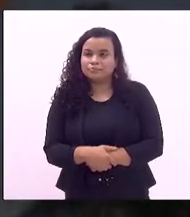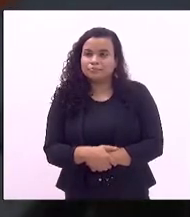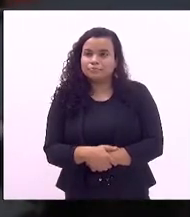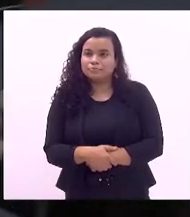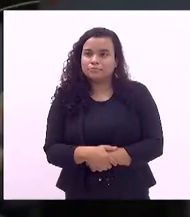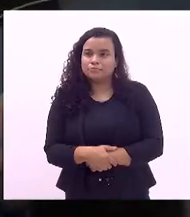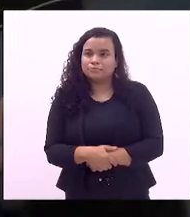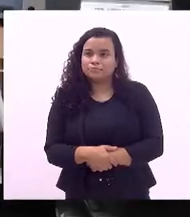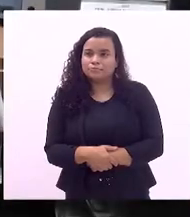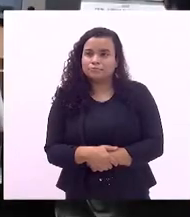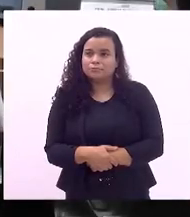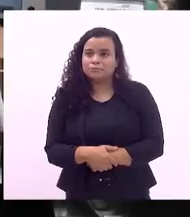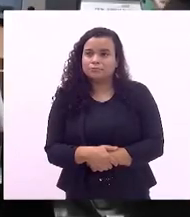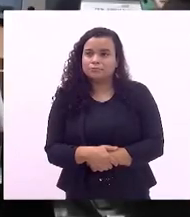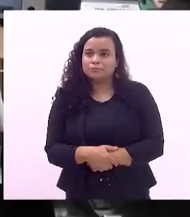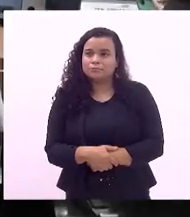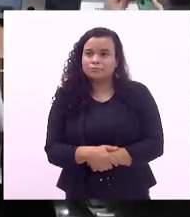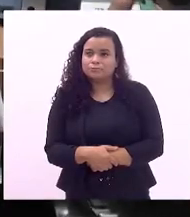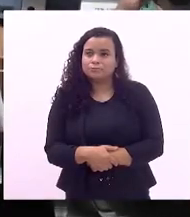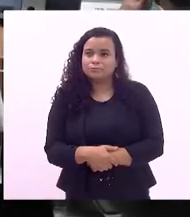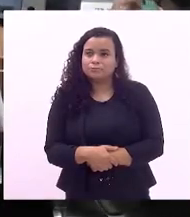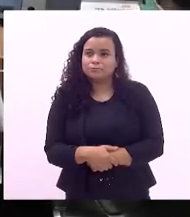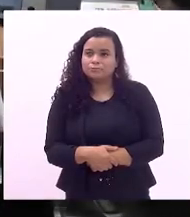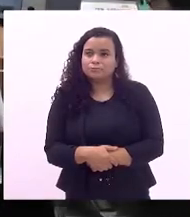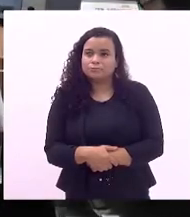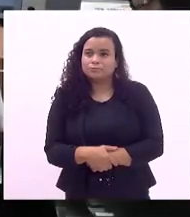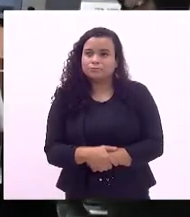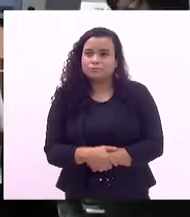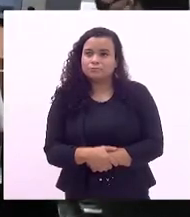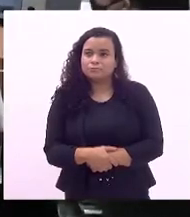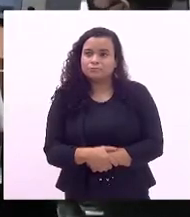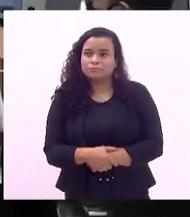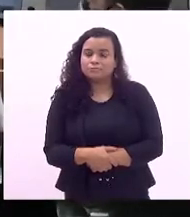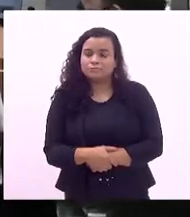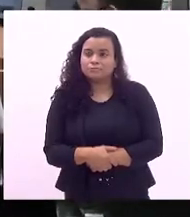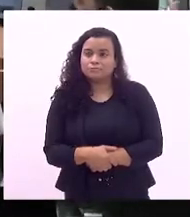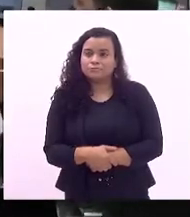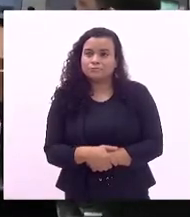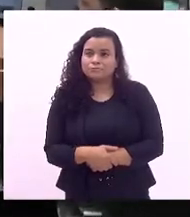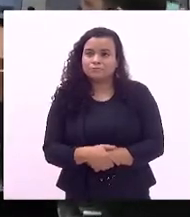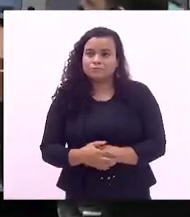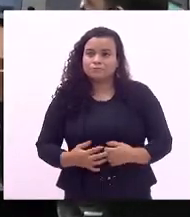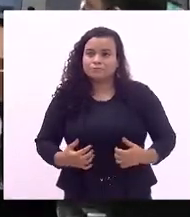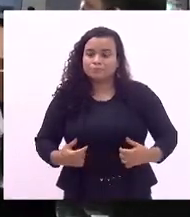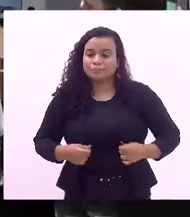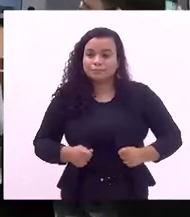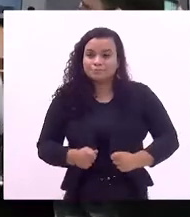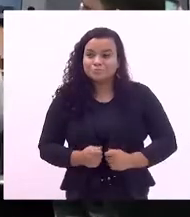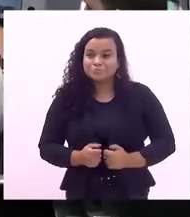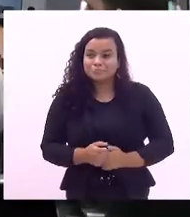E aí E aí oi oi